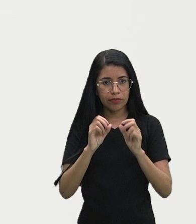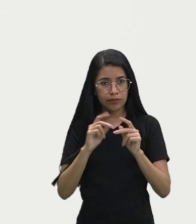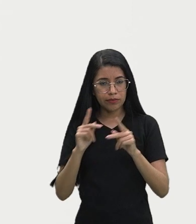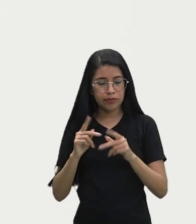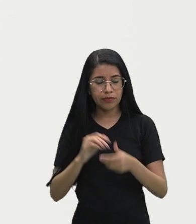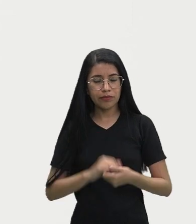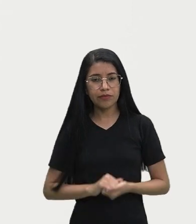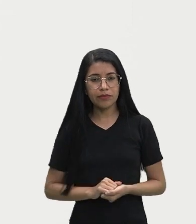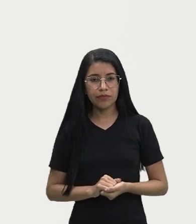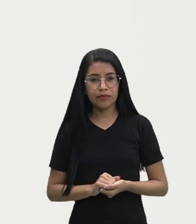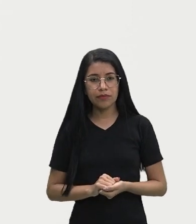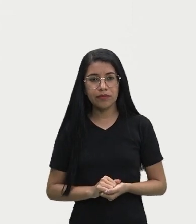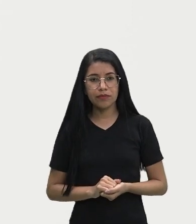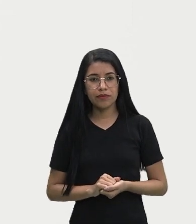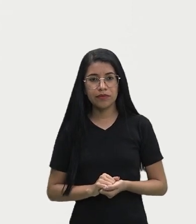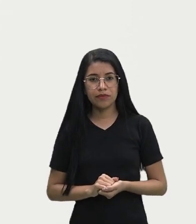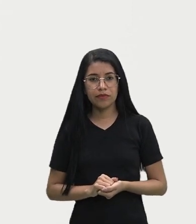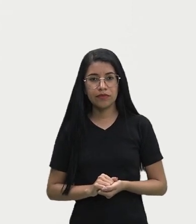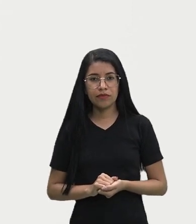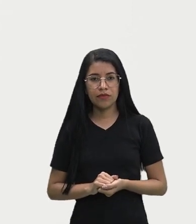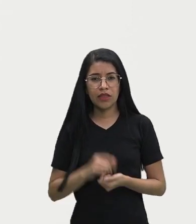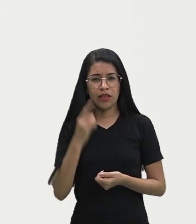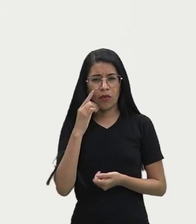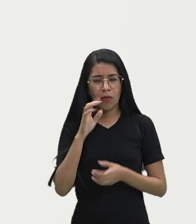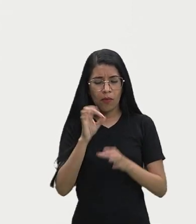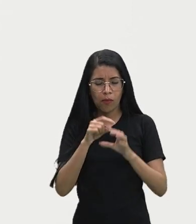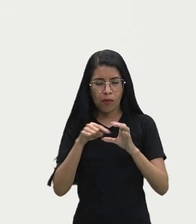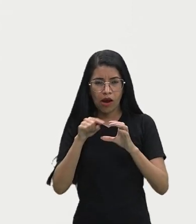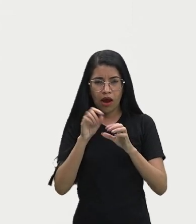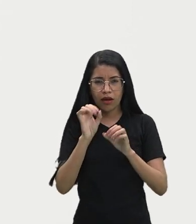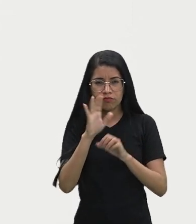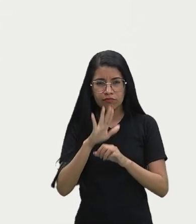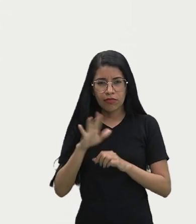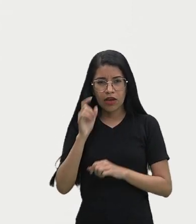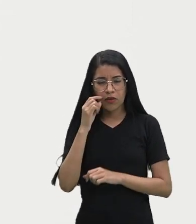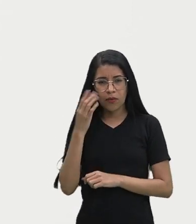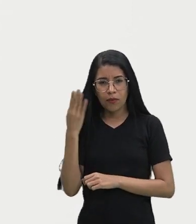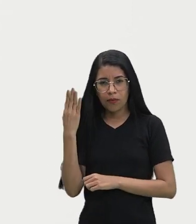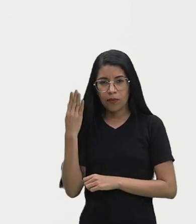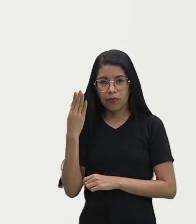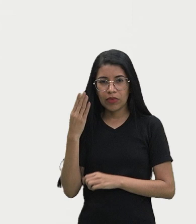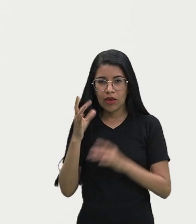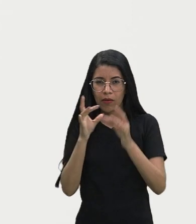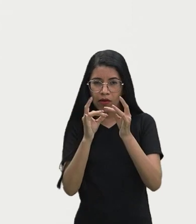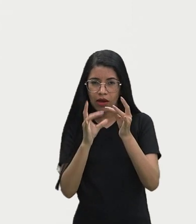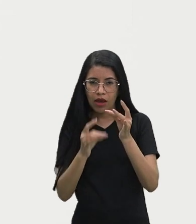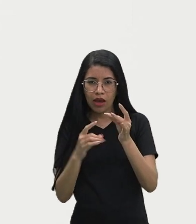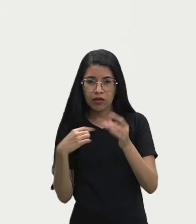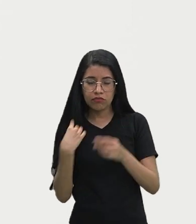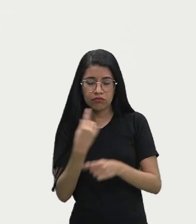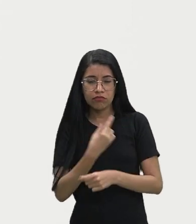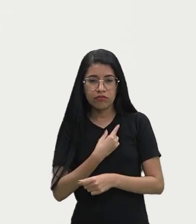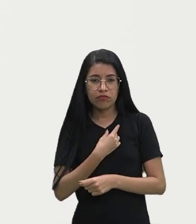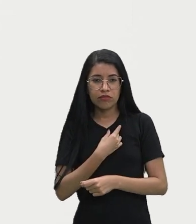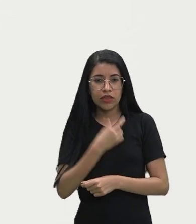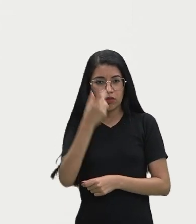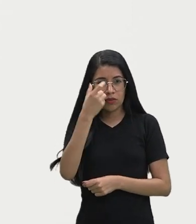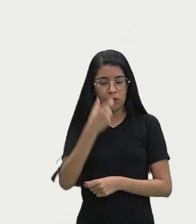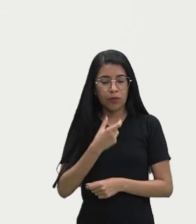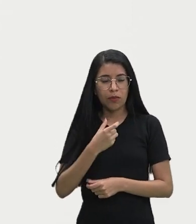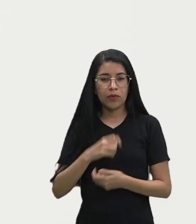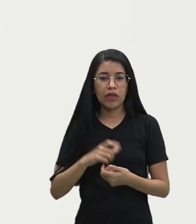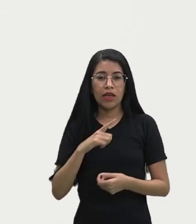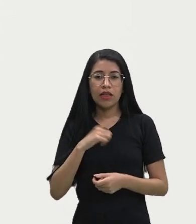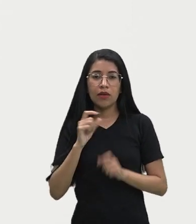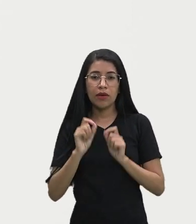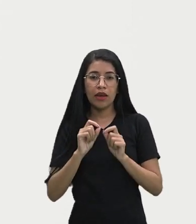bem. E aqui, ó, tá enfatizando o quê? Que essa célula, né? Nós somos seres humanos, nós temos células eucariontes, nós